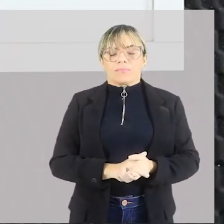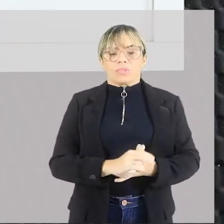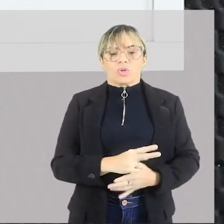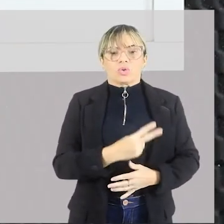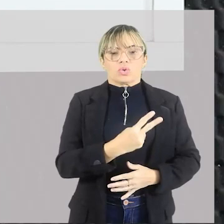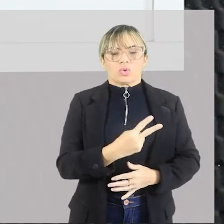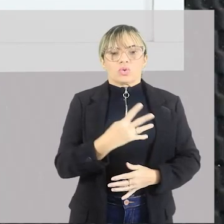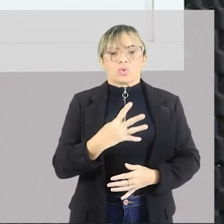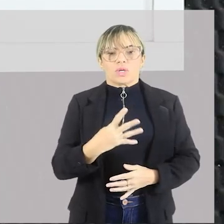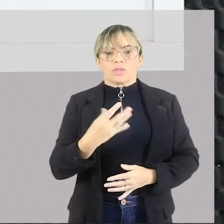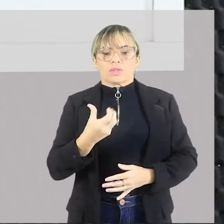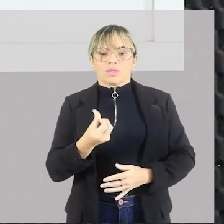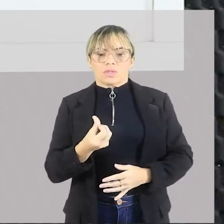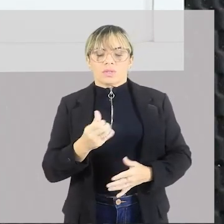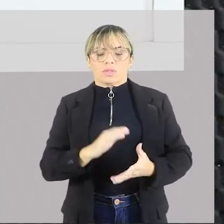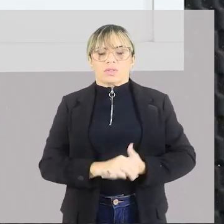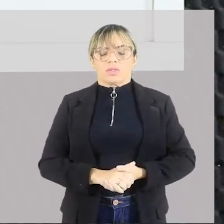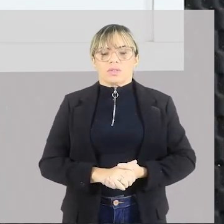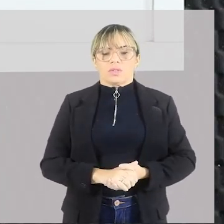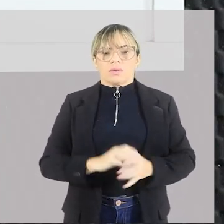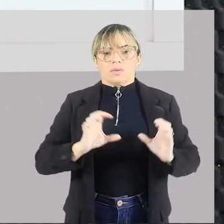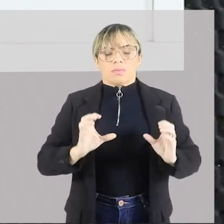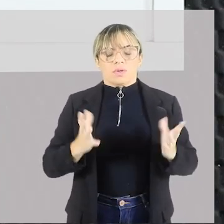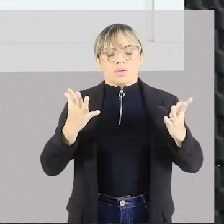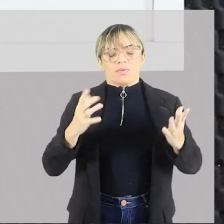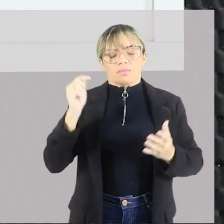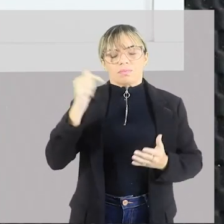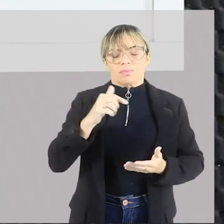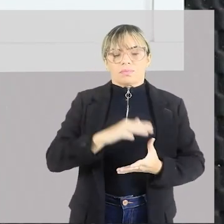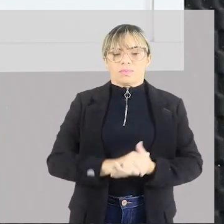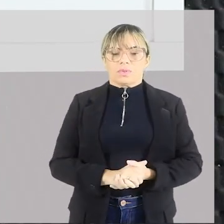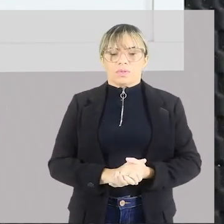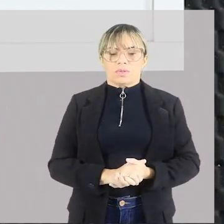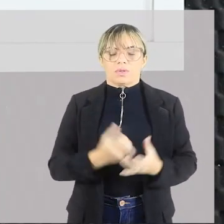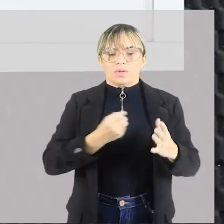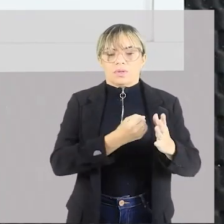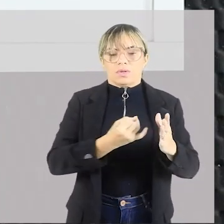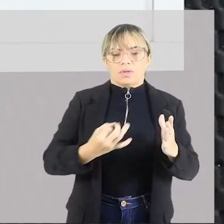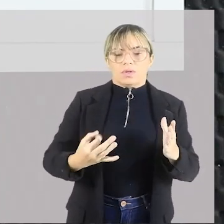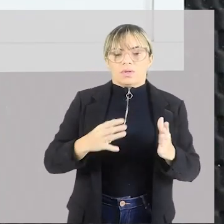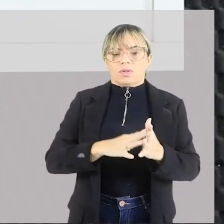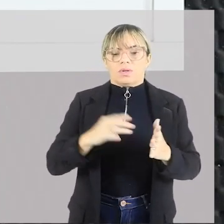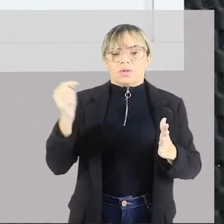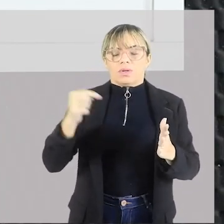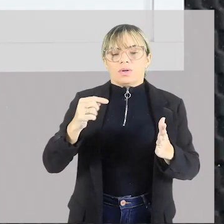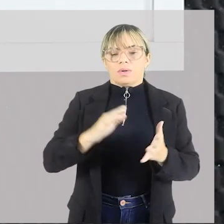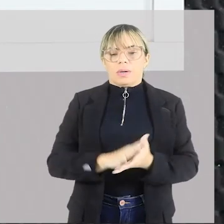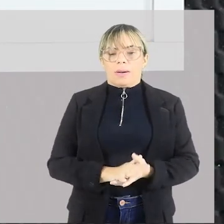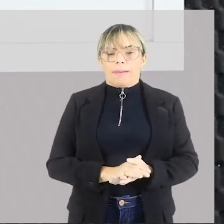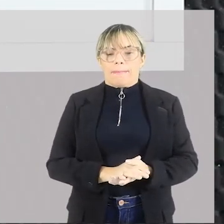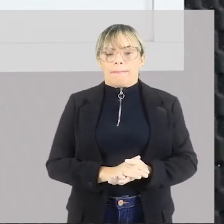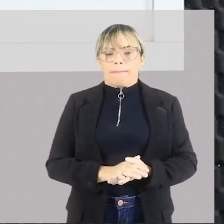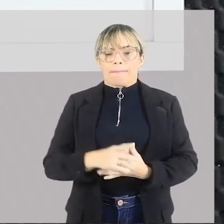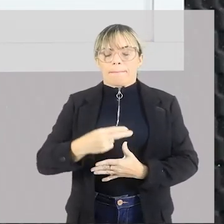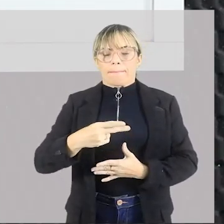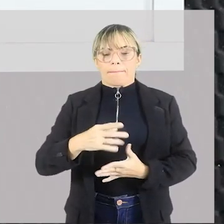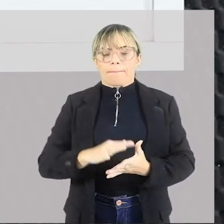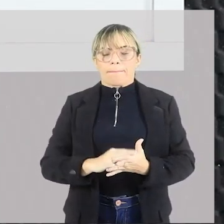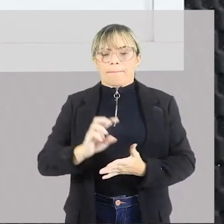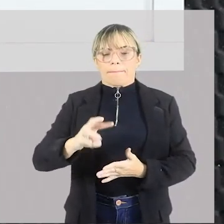o dois o quatro e o seis então o meu evento número de elementos do meu evento é igual